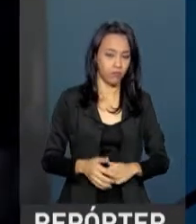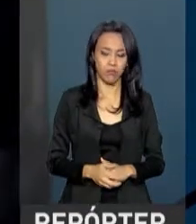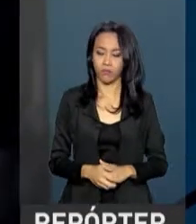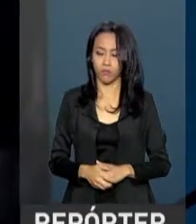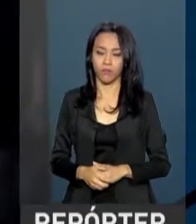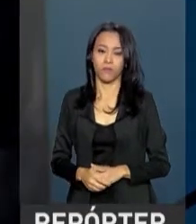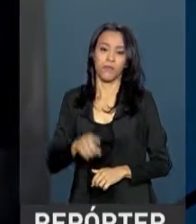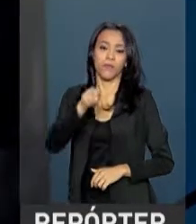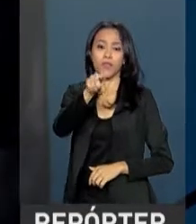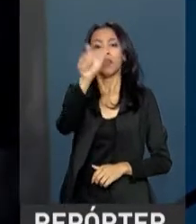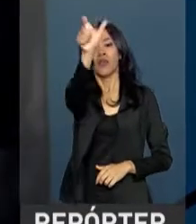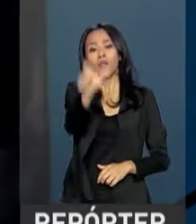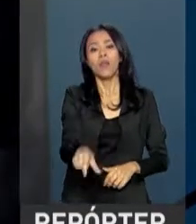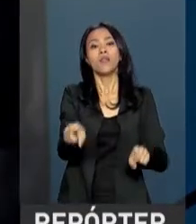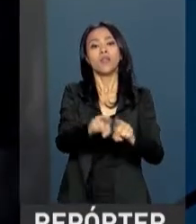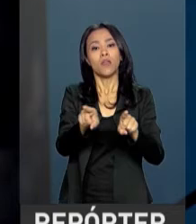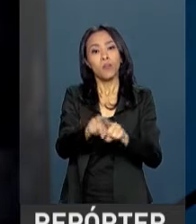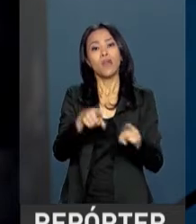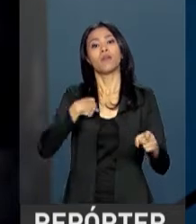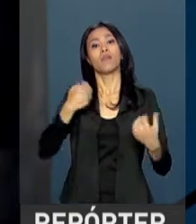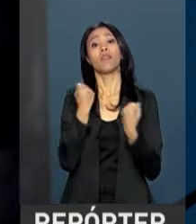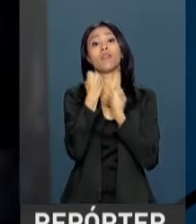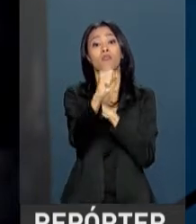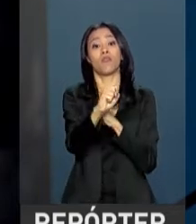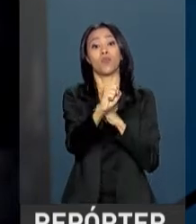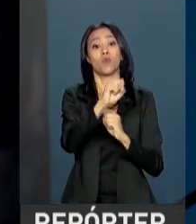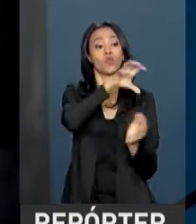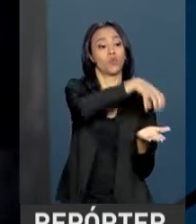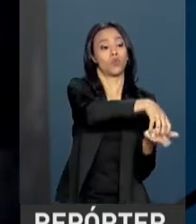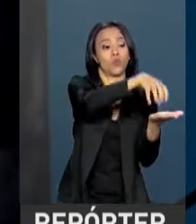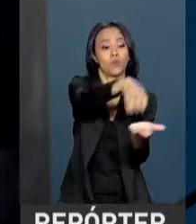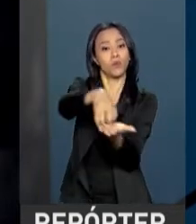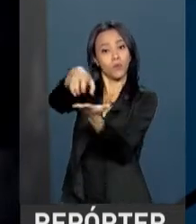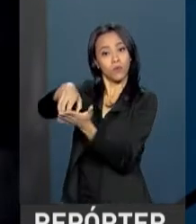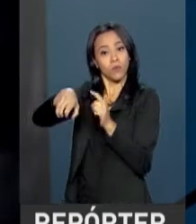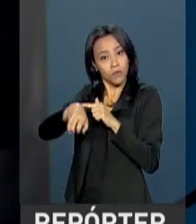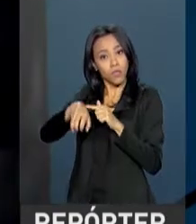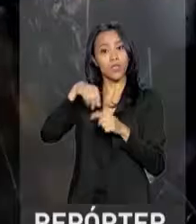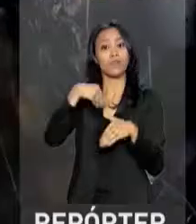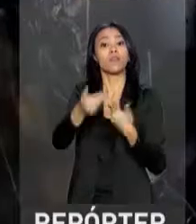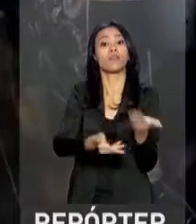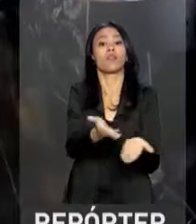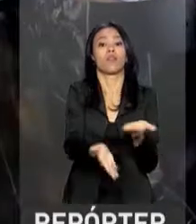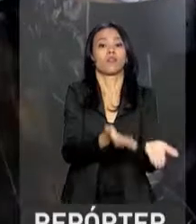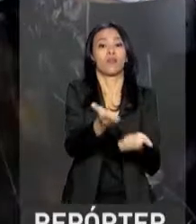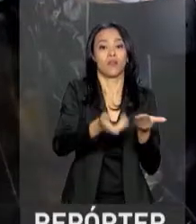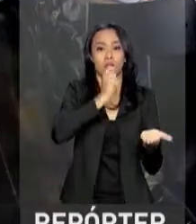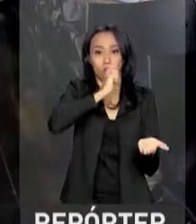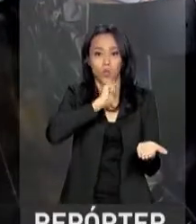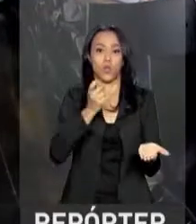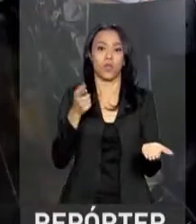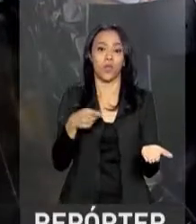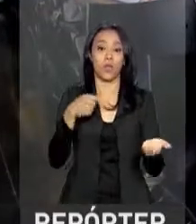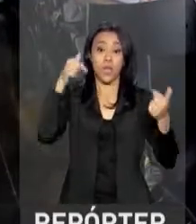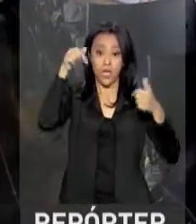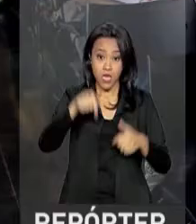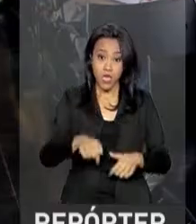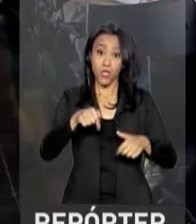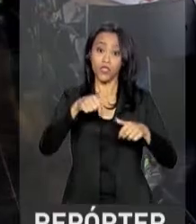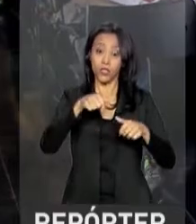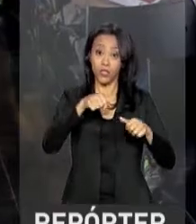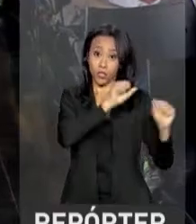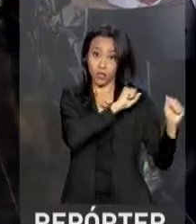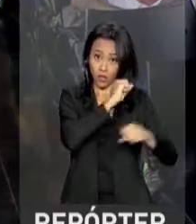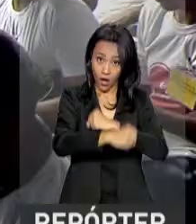as comunidades terapêuticas como uma das alternativas de quem busca tratamento este ano foi lançado o edital com